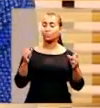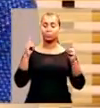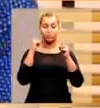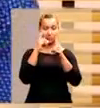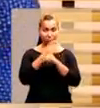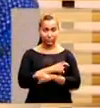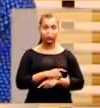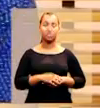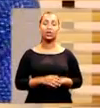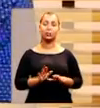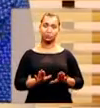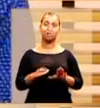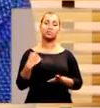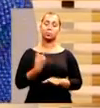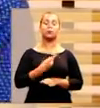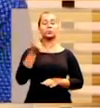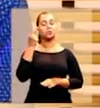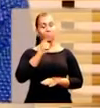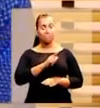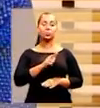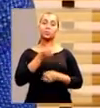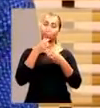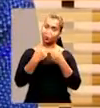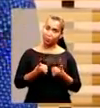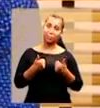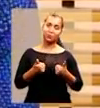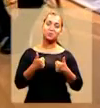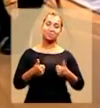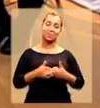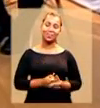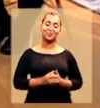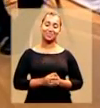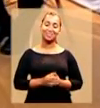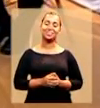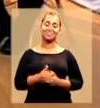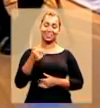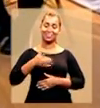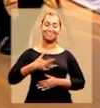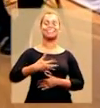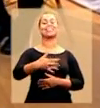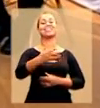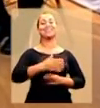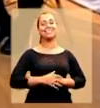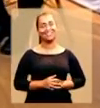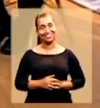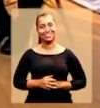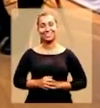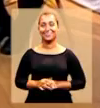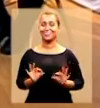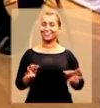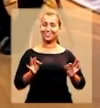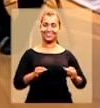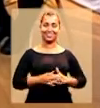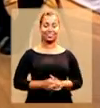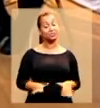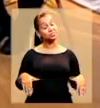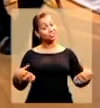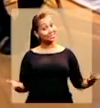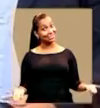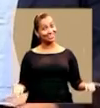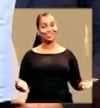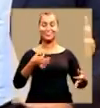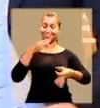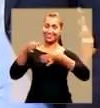de dificuldades, mas a gente conseguiu e vale a pena. A gente vai seguir muito ainda à frente ainda.